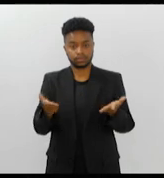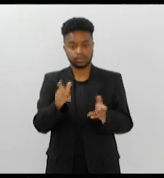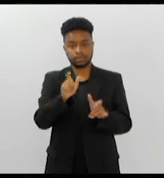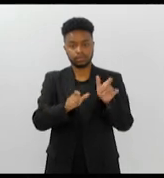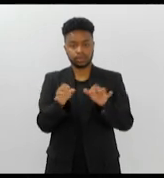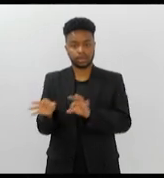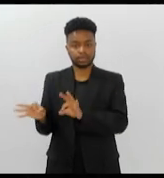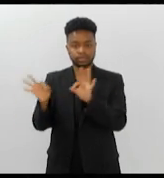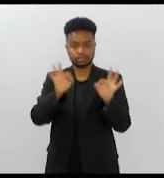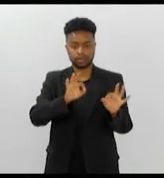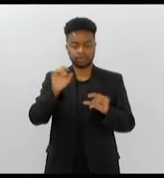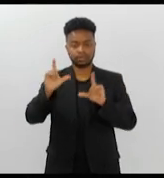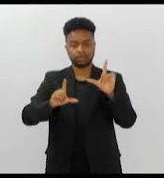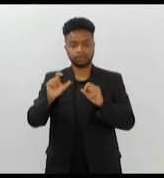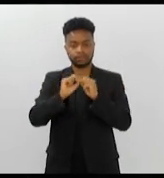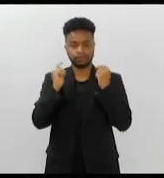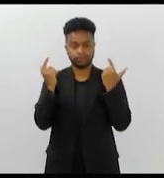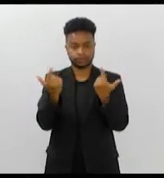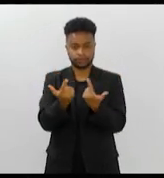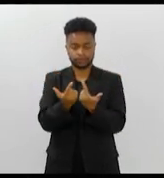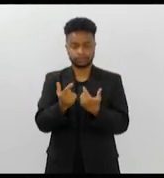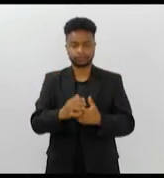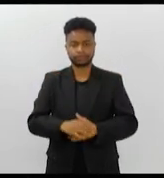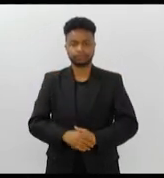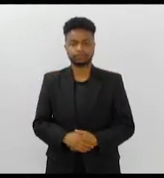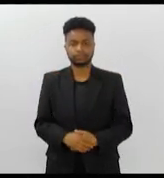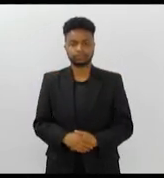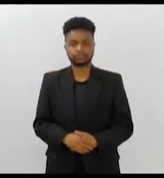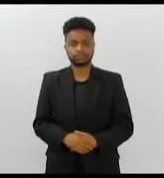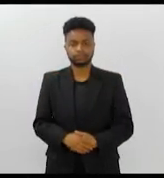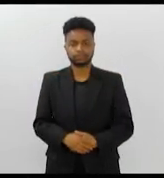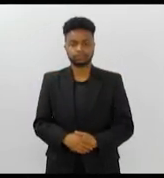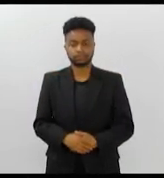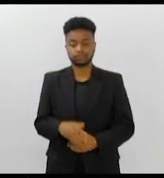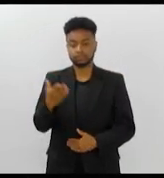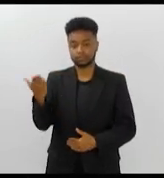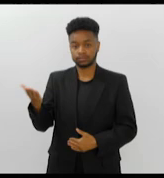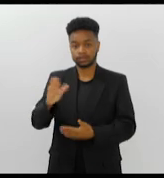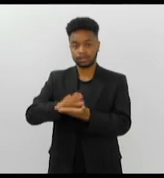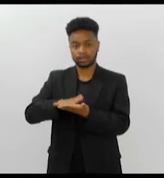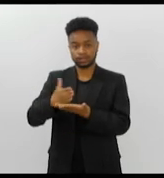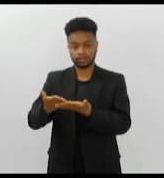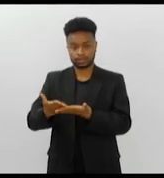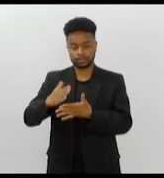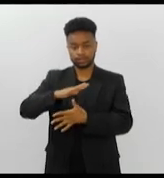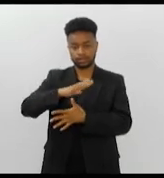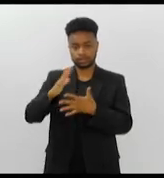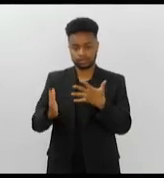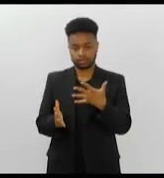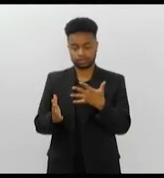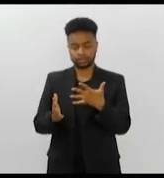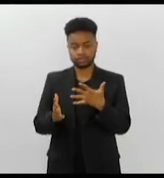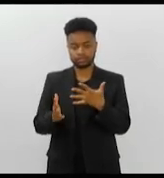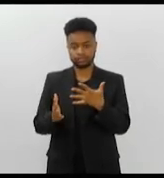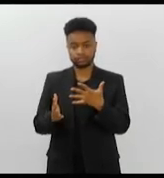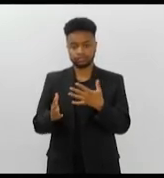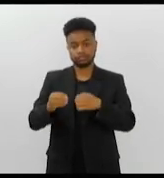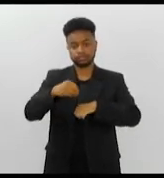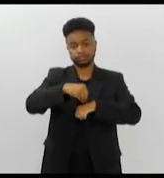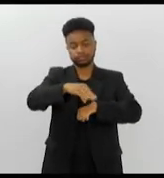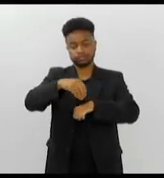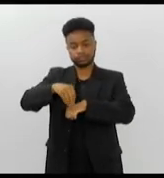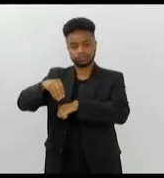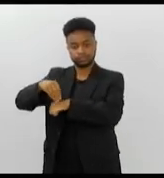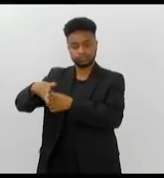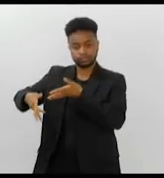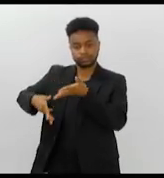telespectadores da TV alerge intérprete da língua de libras que leva a